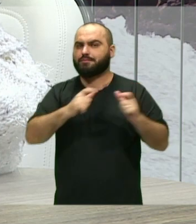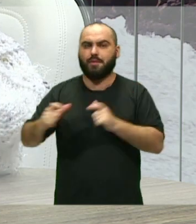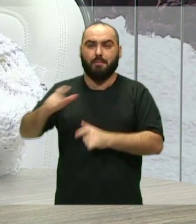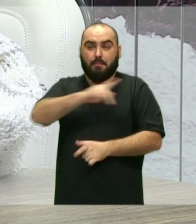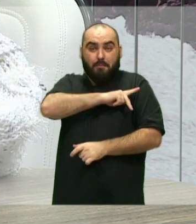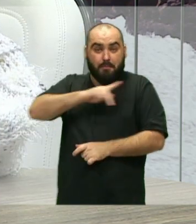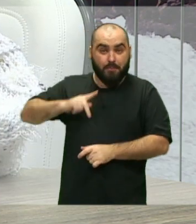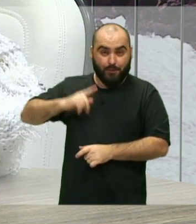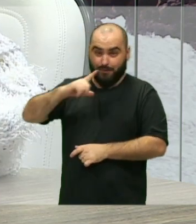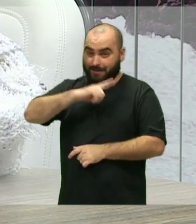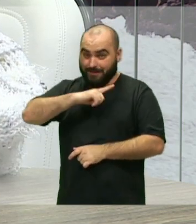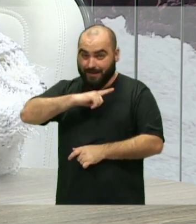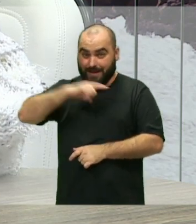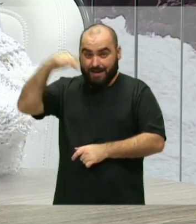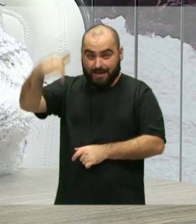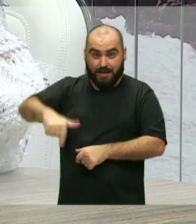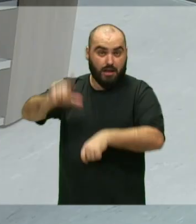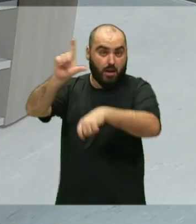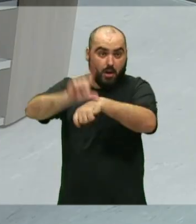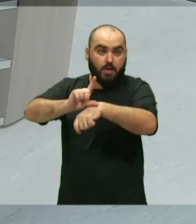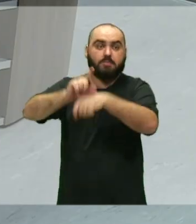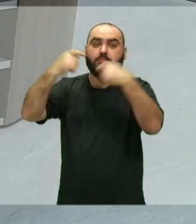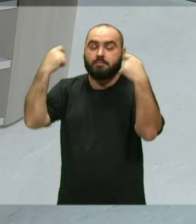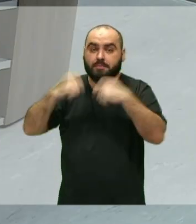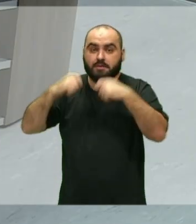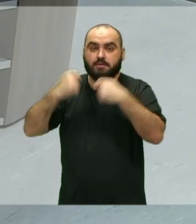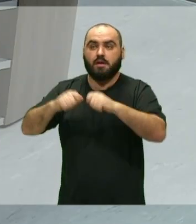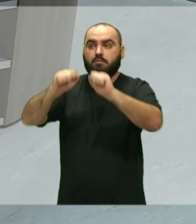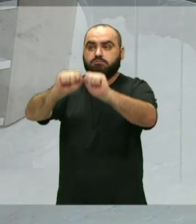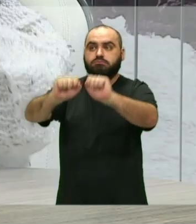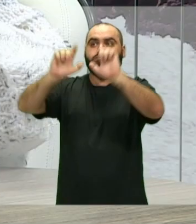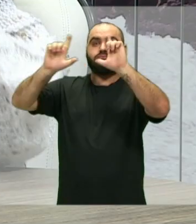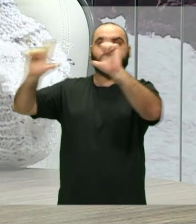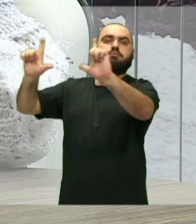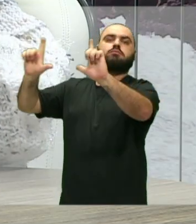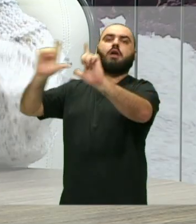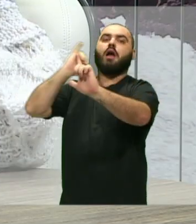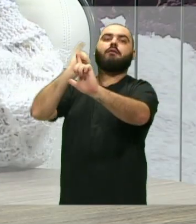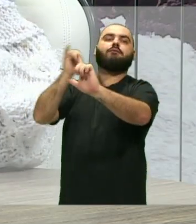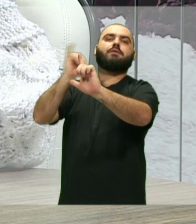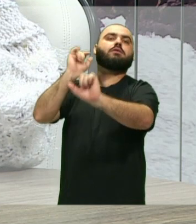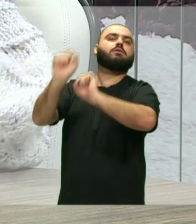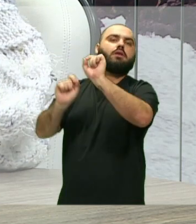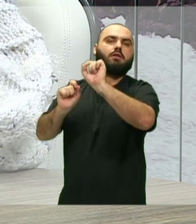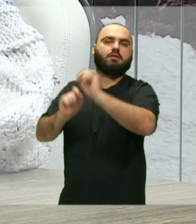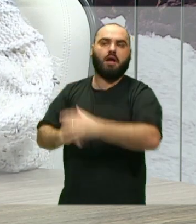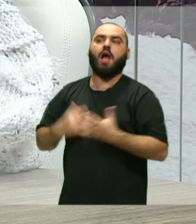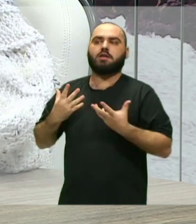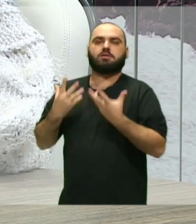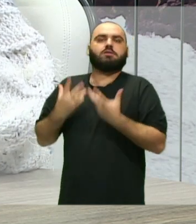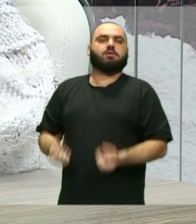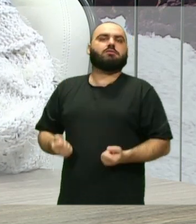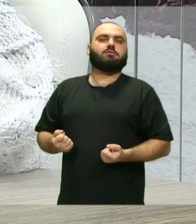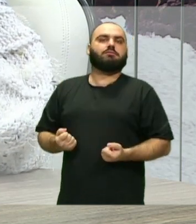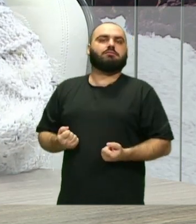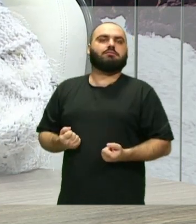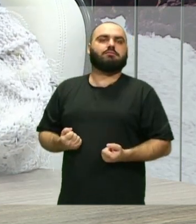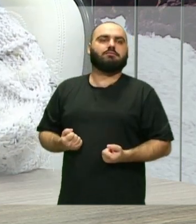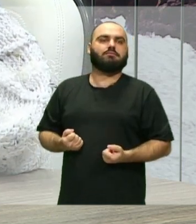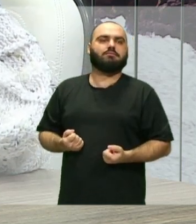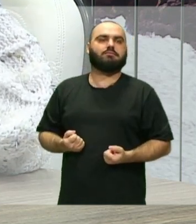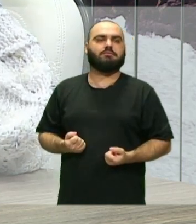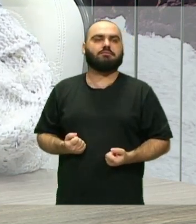que tenha no comércio, ele tem que colocar um cartaz dizendo que ele aceita, ele